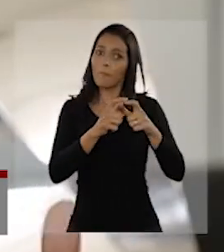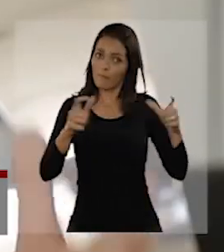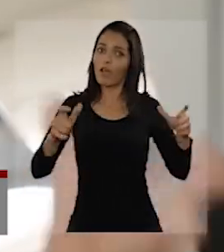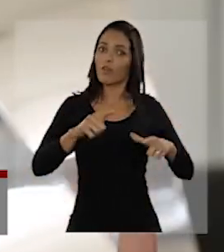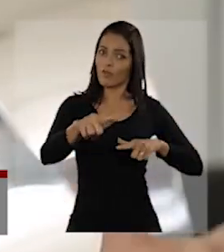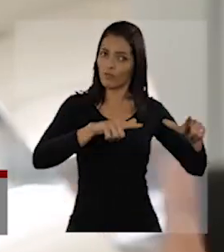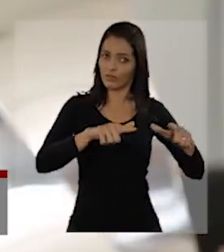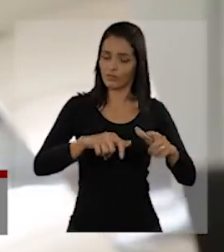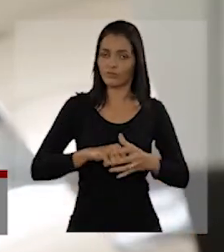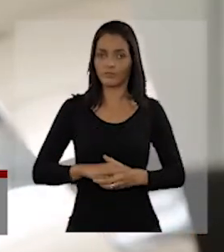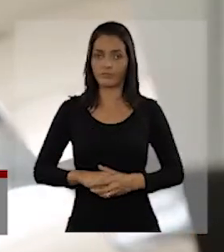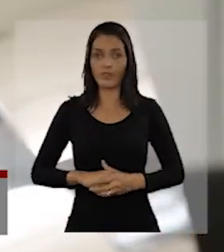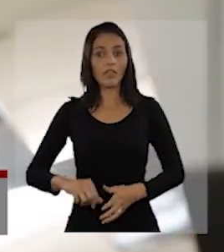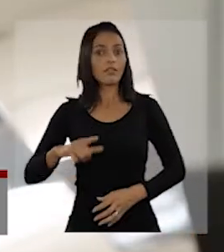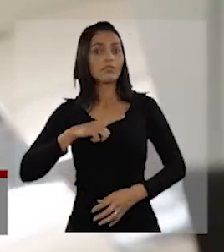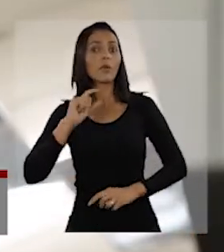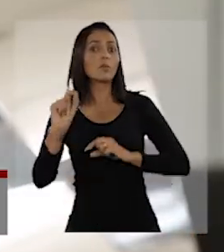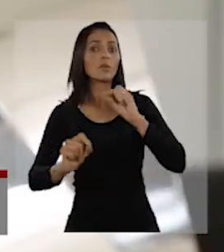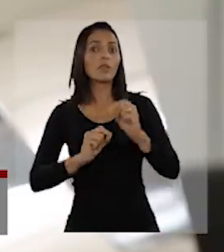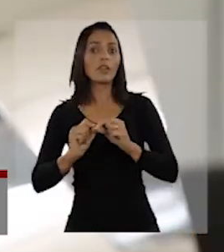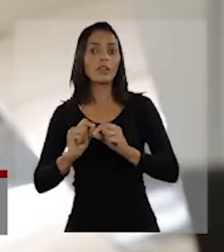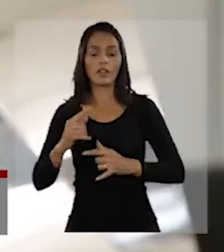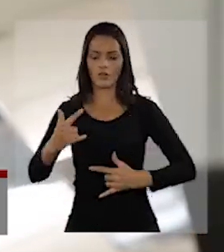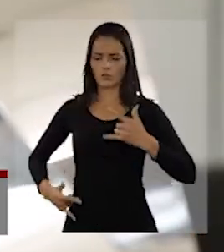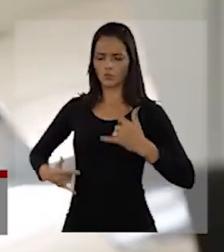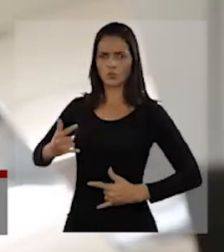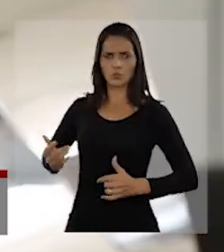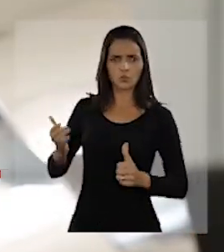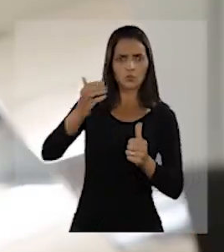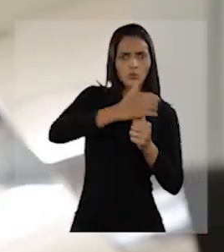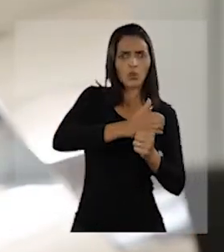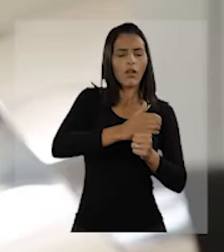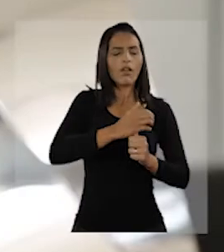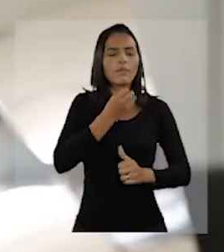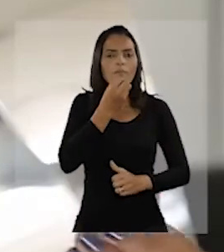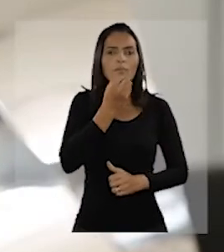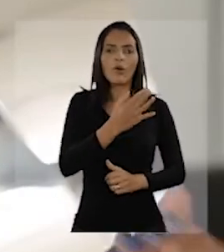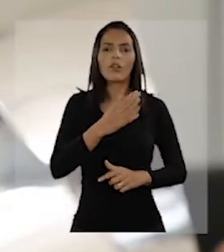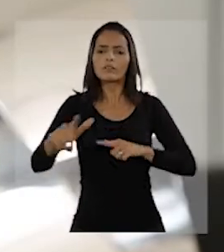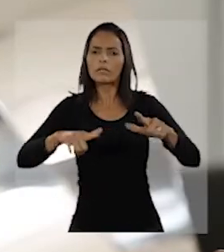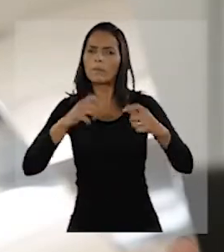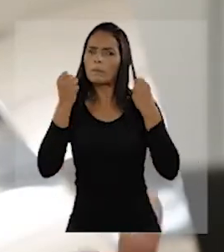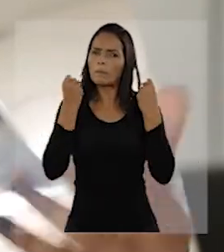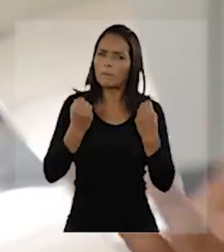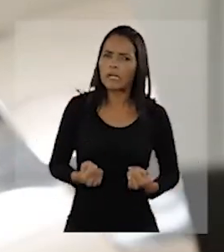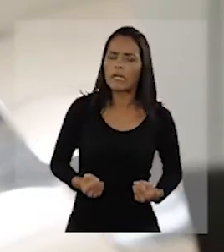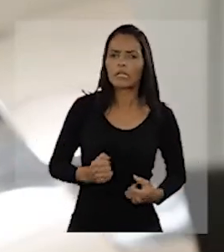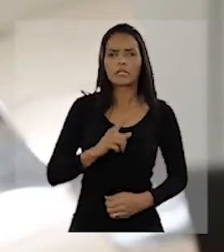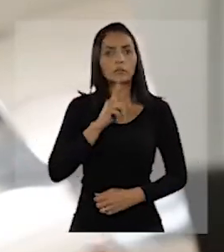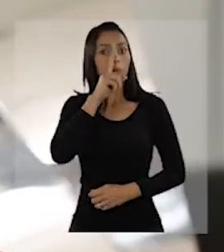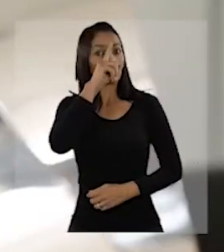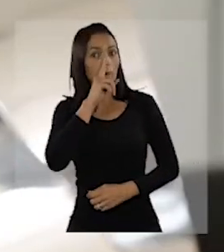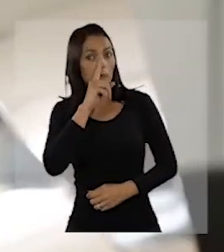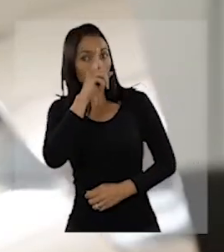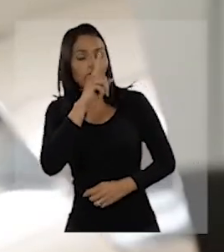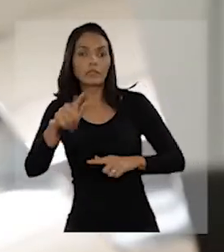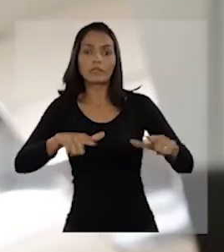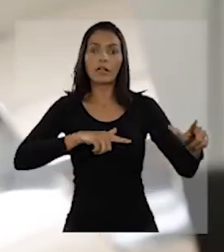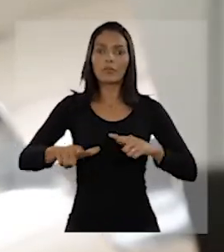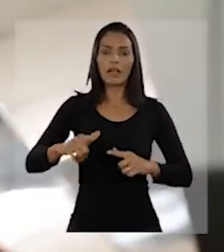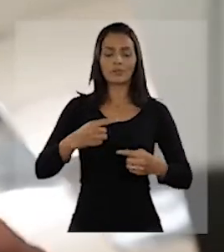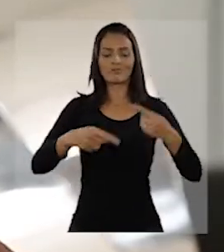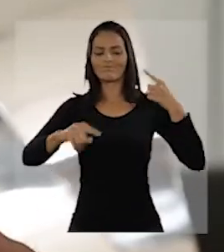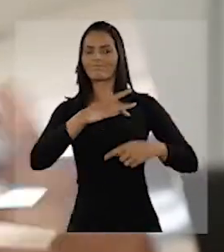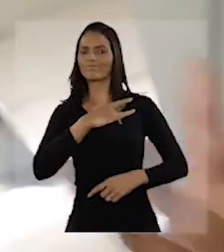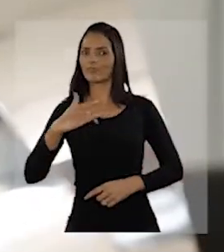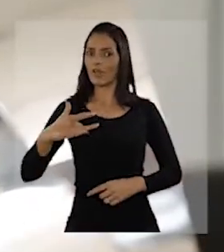criatividade, em sua maioria. O que a gente tem? Essa substituição ela é ideal para trabalhos pesados, para trabalhos